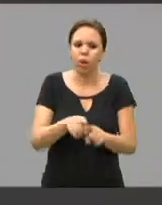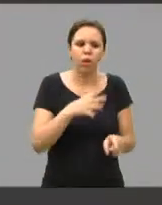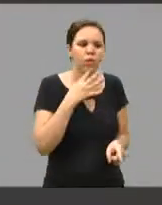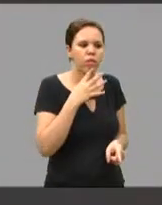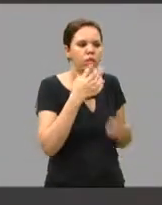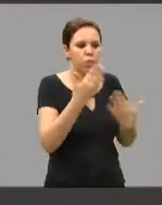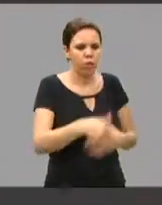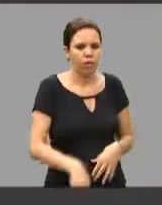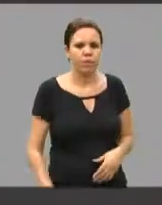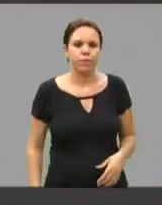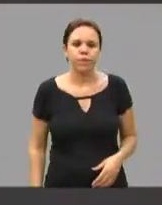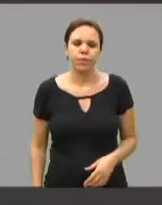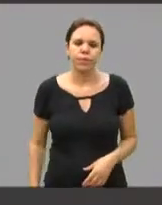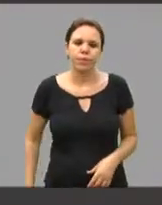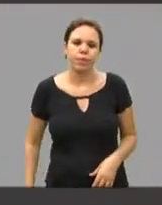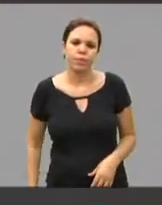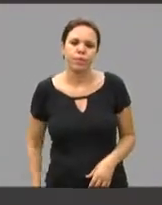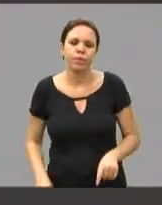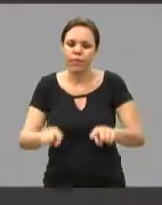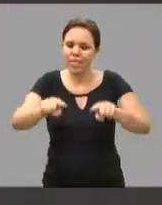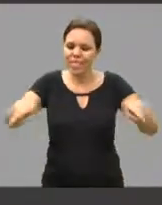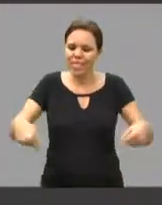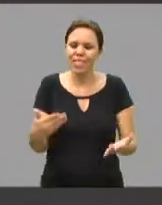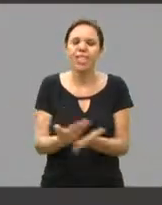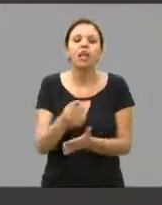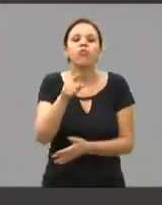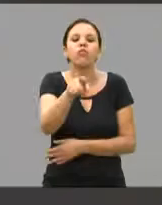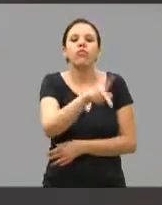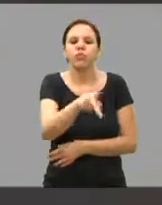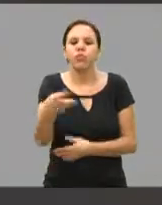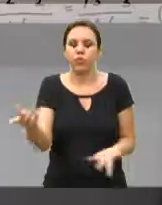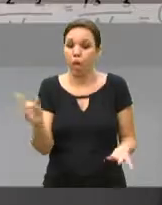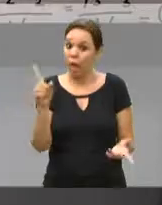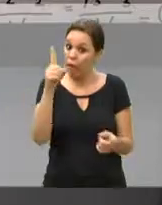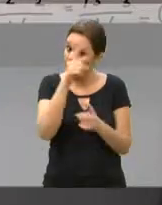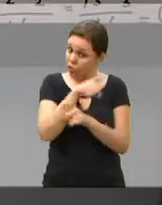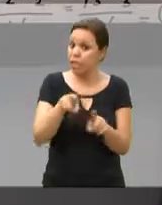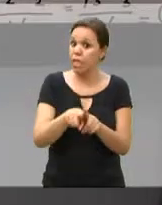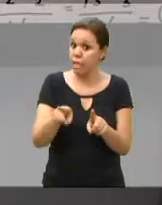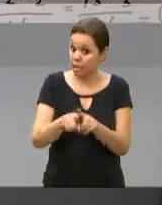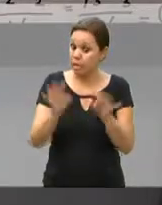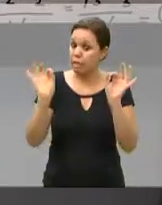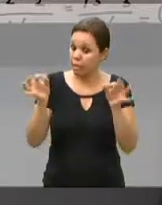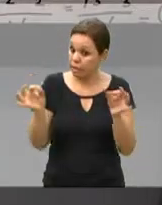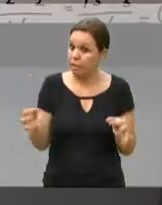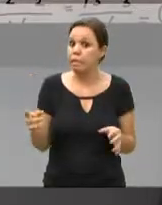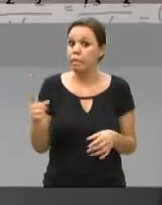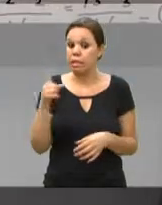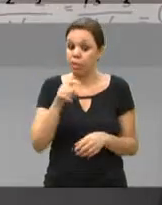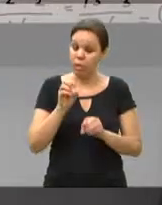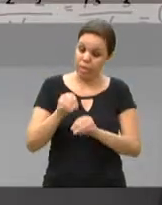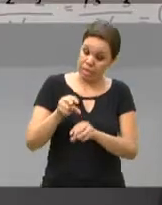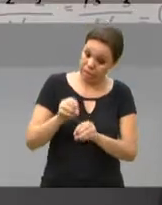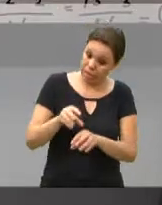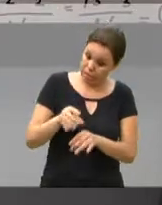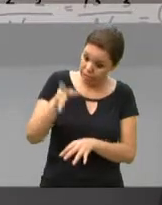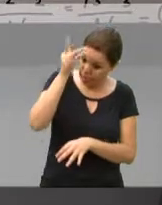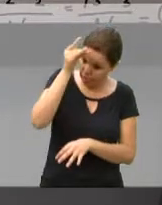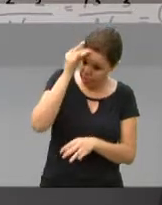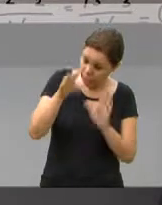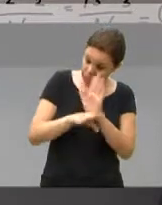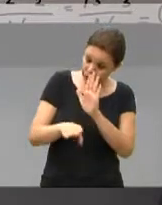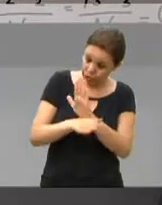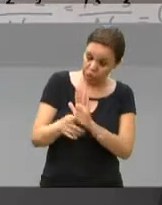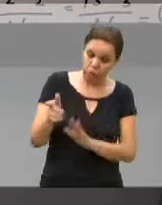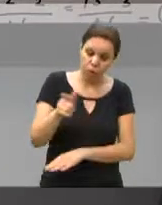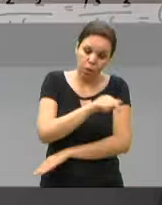É exatamente. Importante. Agora, em sala de aula, é um desafio para o professor também, né? Com certeza, com eu certeza. Eu vejo muitos professores aí abusando da